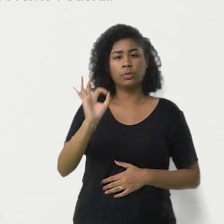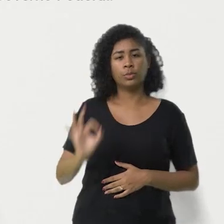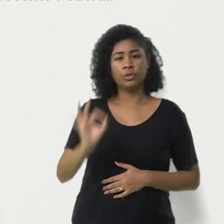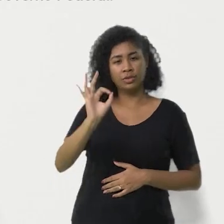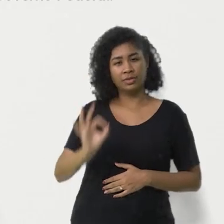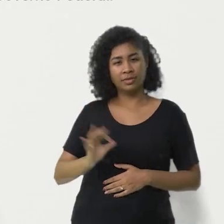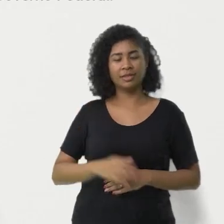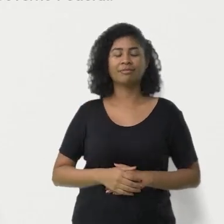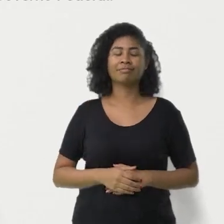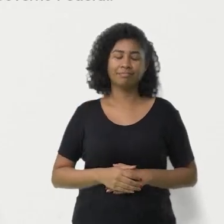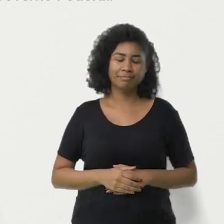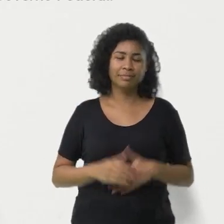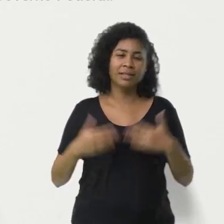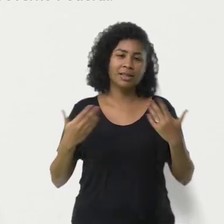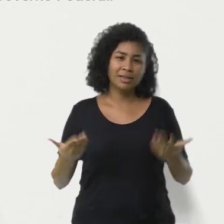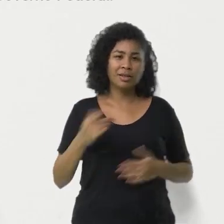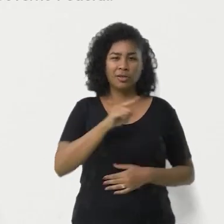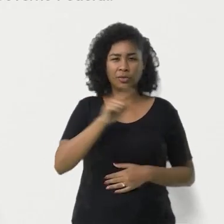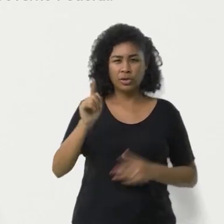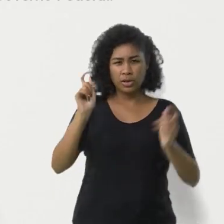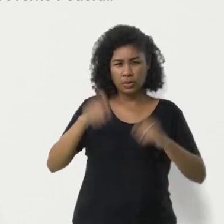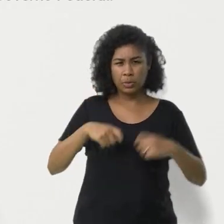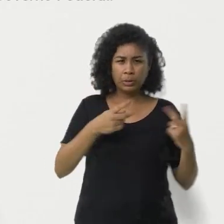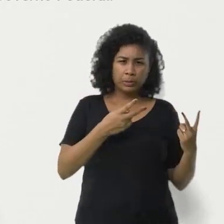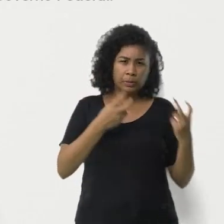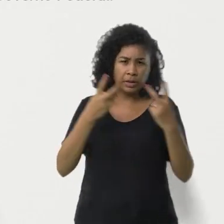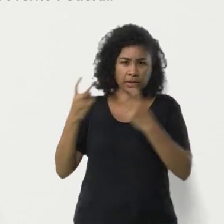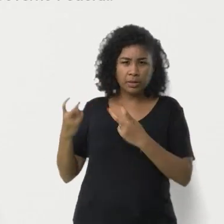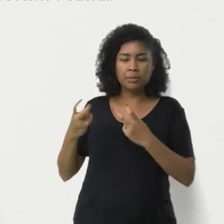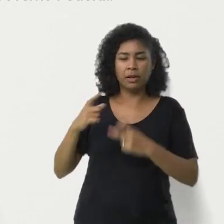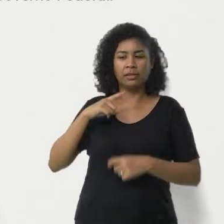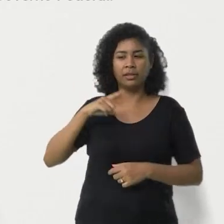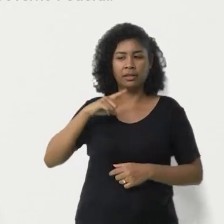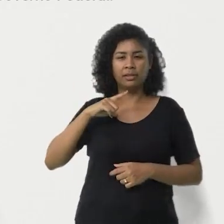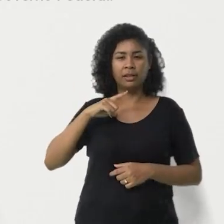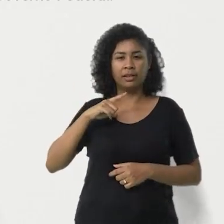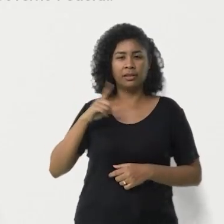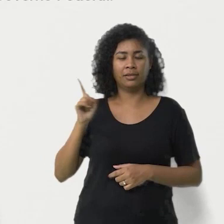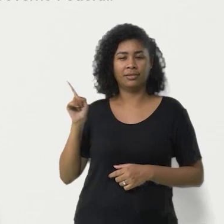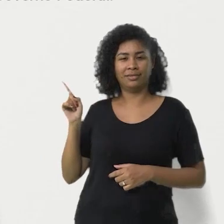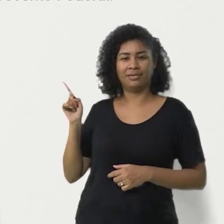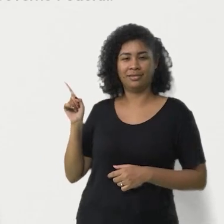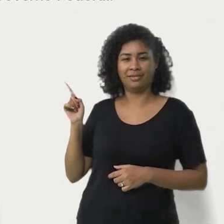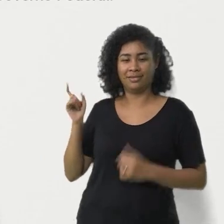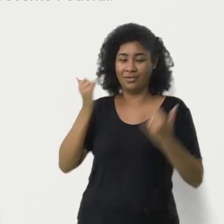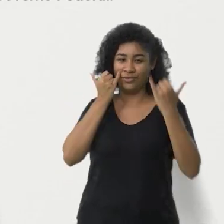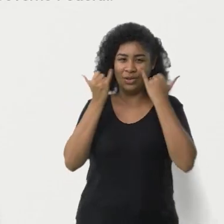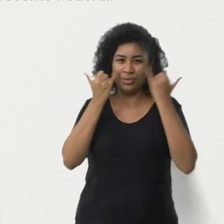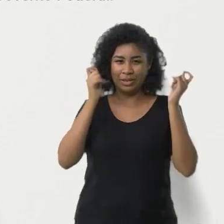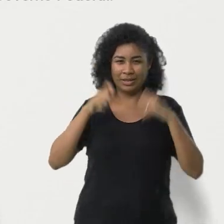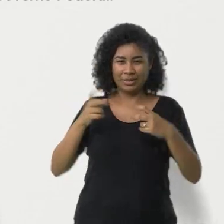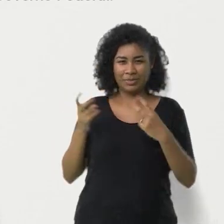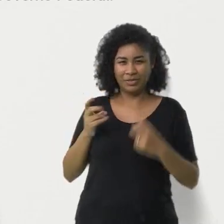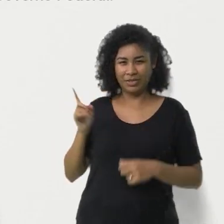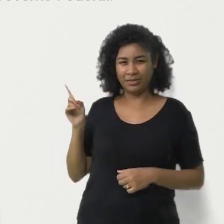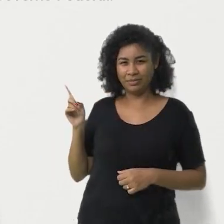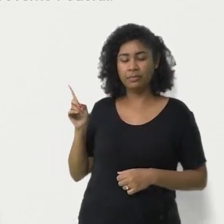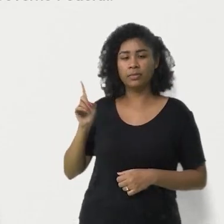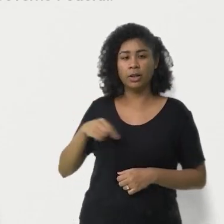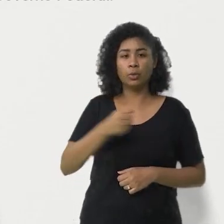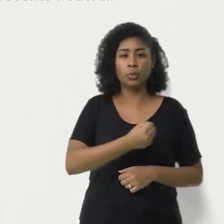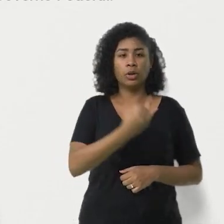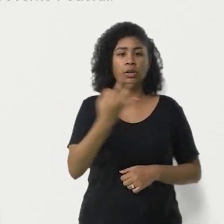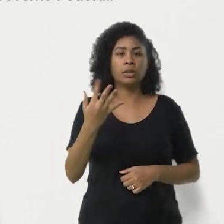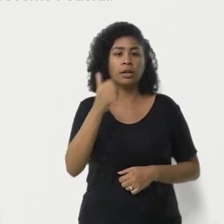48,2%. E aí vocês podem observar no gráfico, né? Enquanto a quantidade de mulheres, então, vai ser maior do